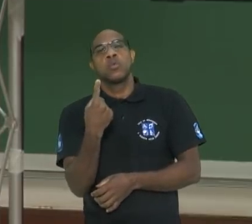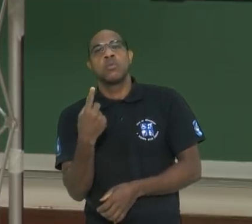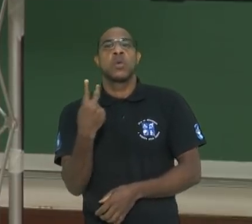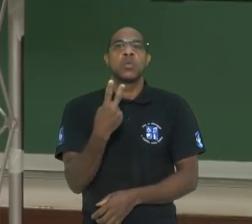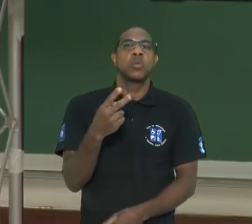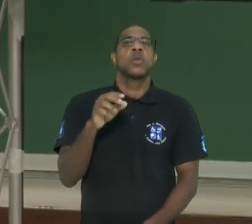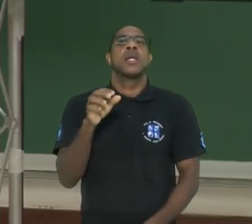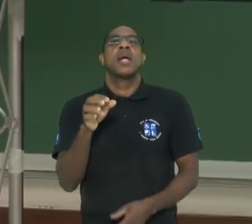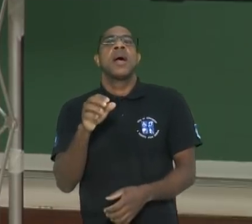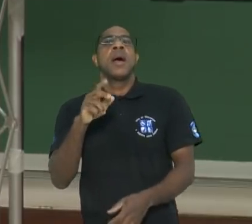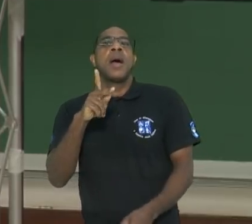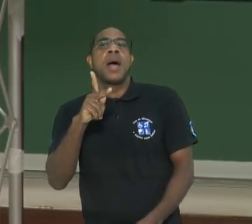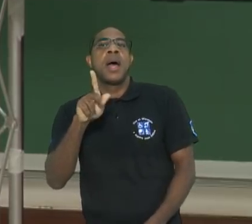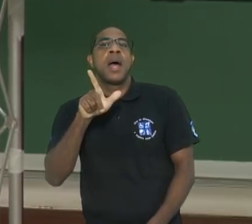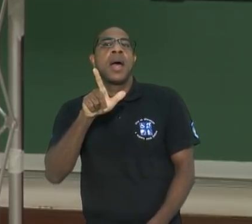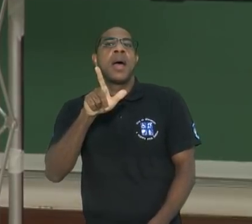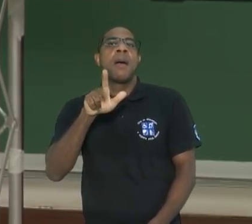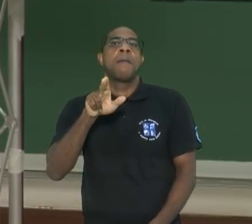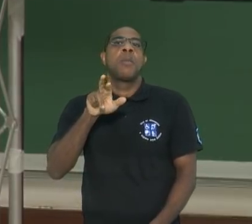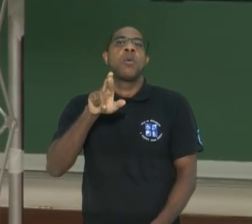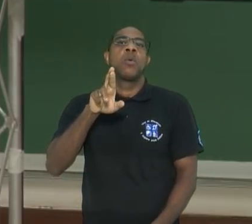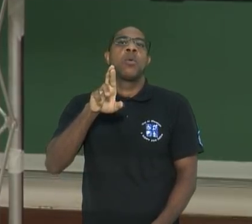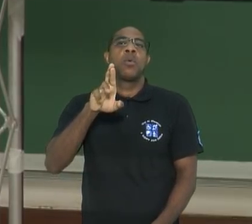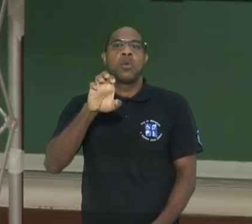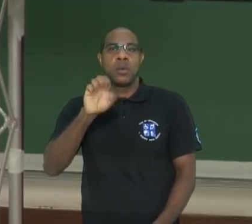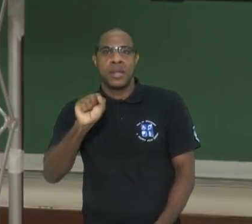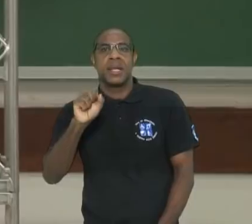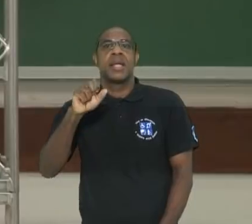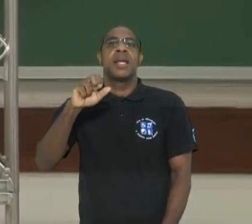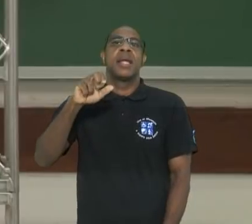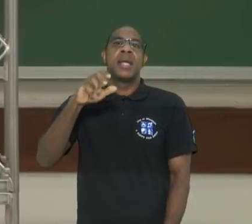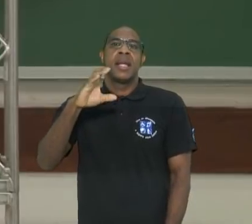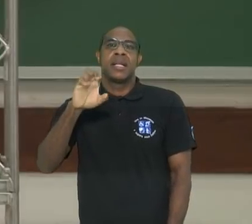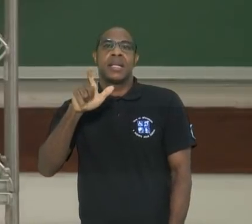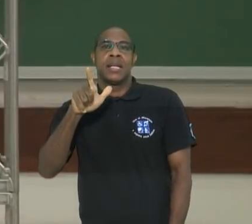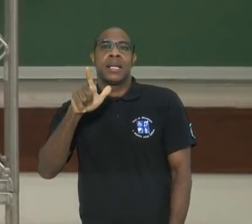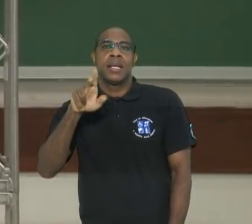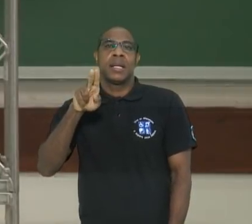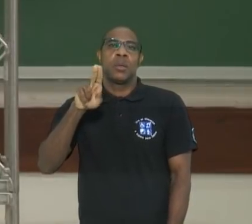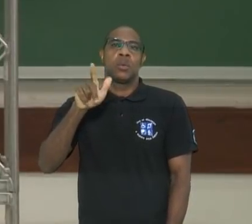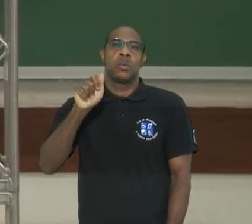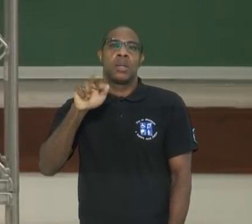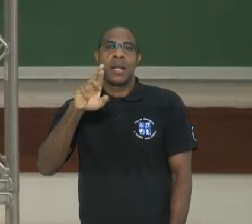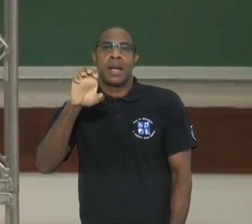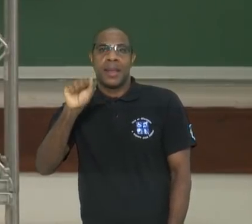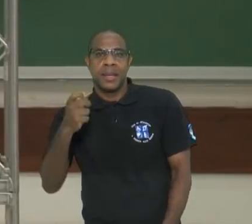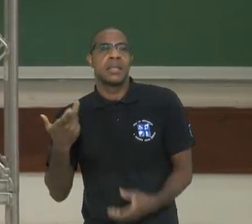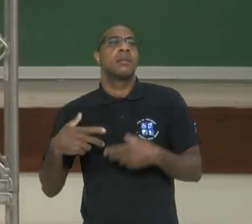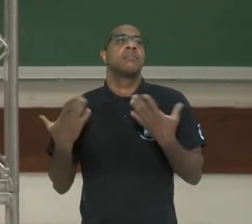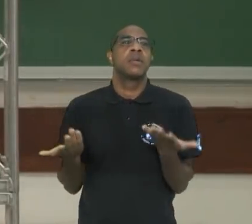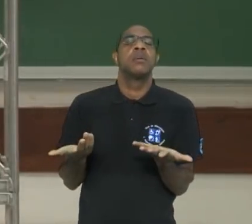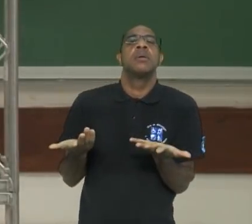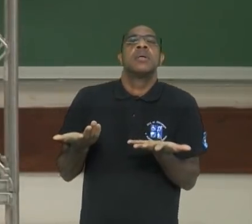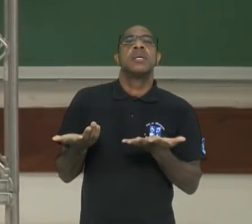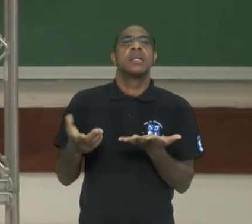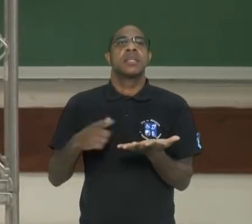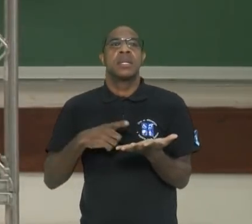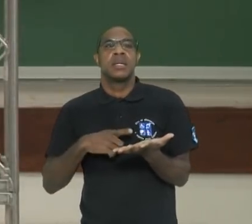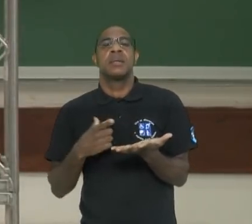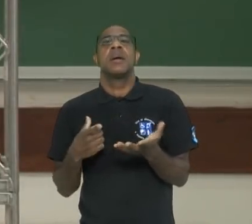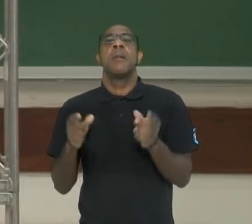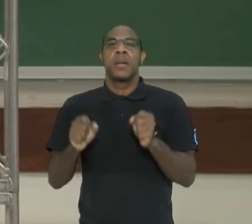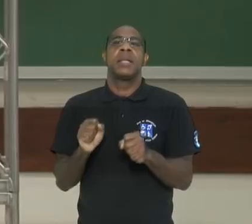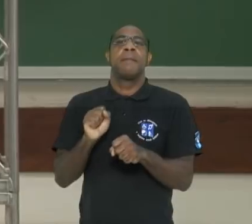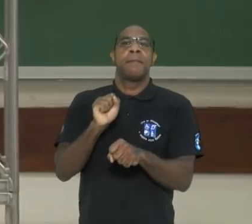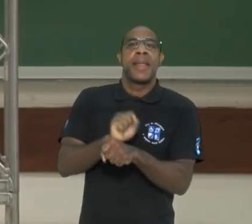são protozoários e algas unicelulares. São seres vivos que podem ter uma vida livre, mas também podem ser